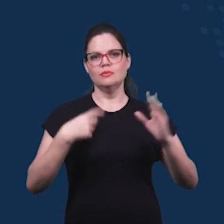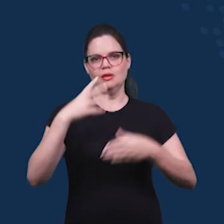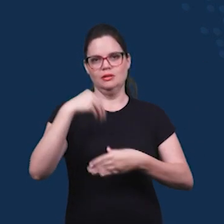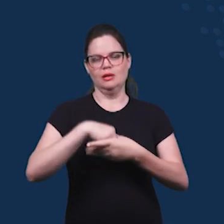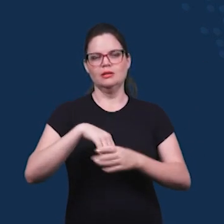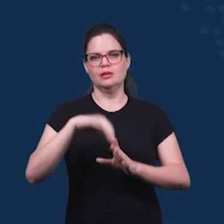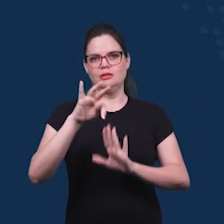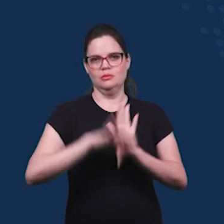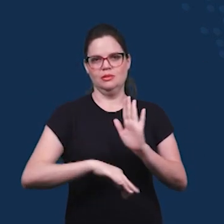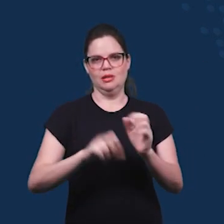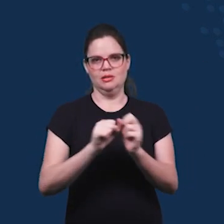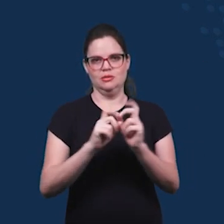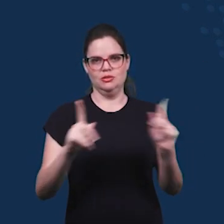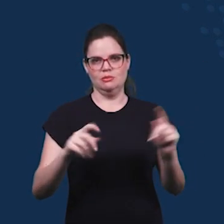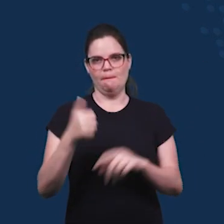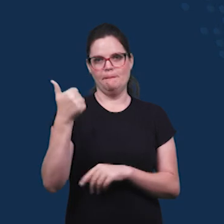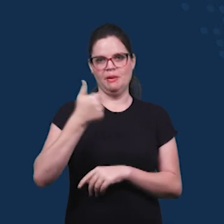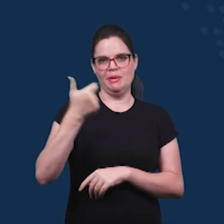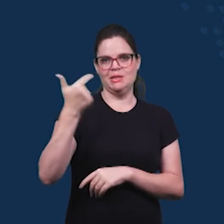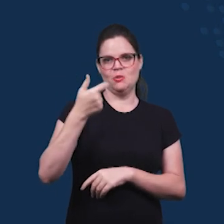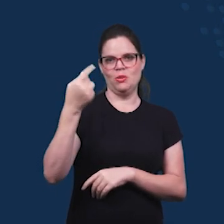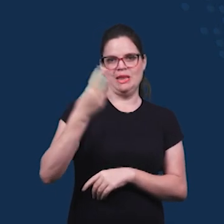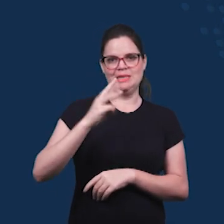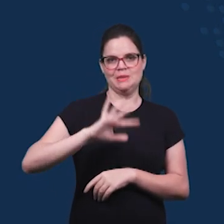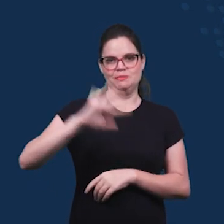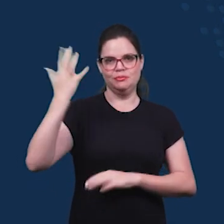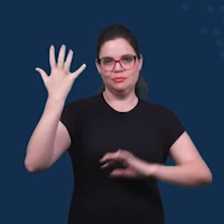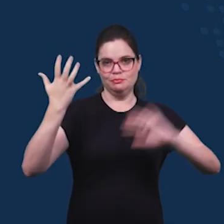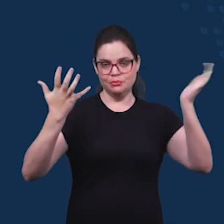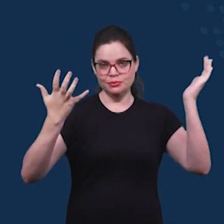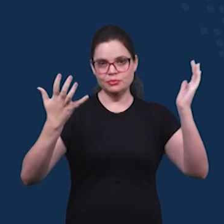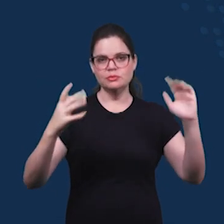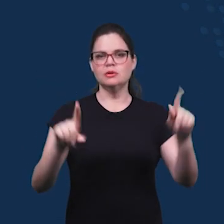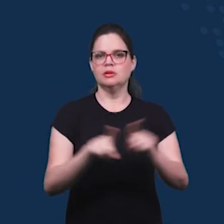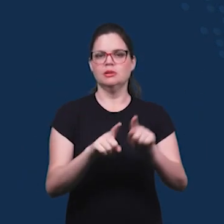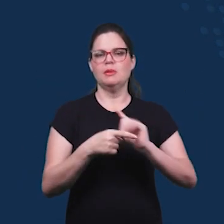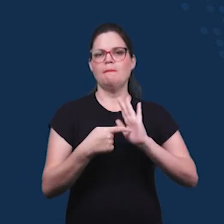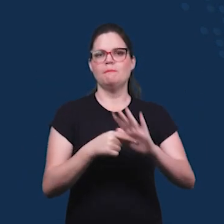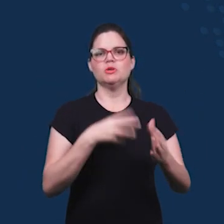terceira trombeta são sinais também do envelhecimento do planeta.